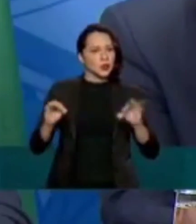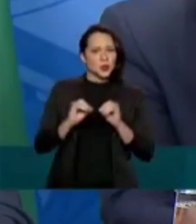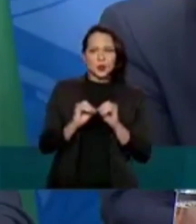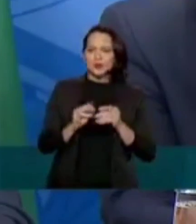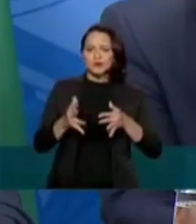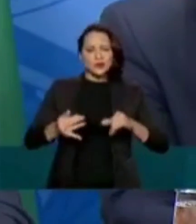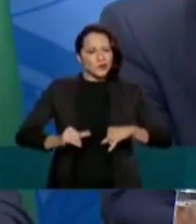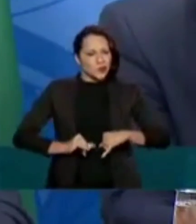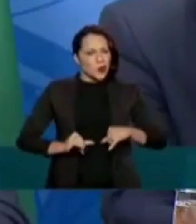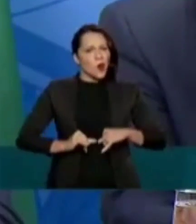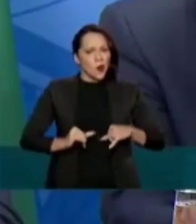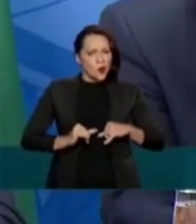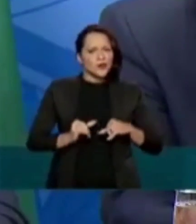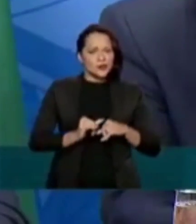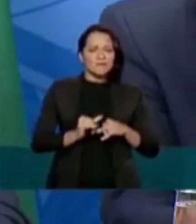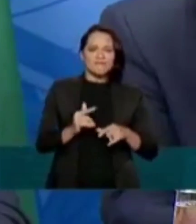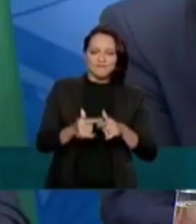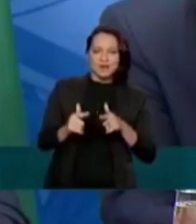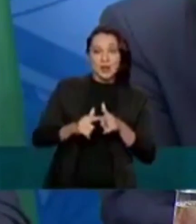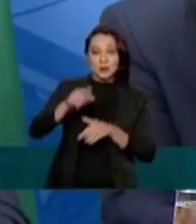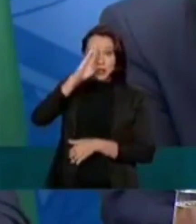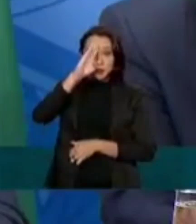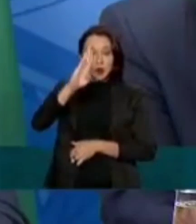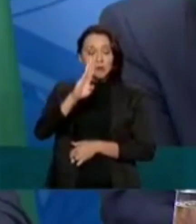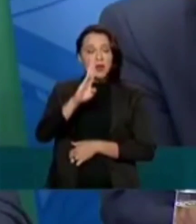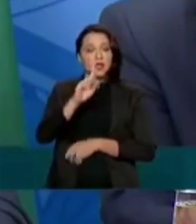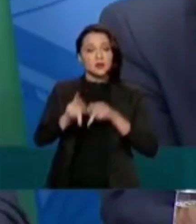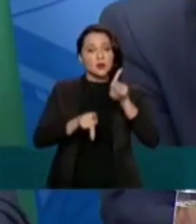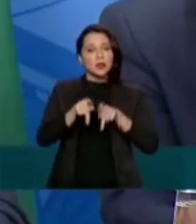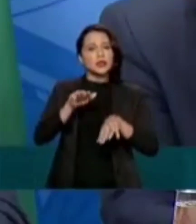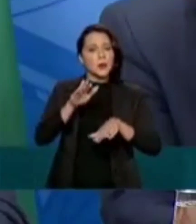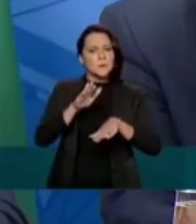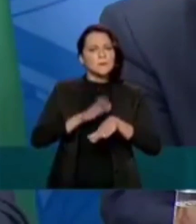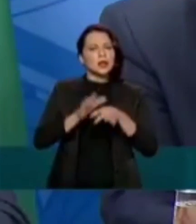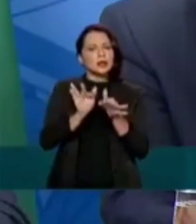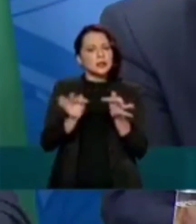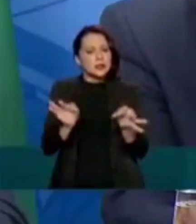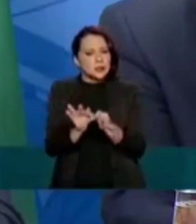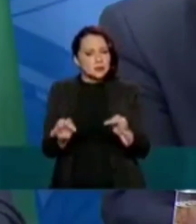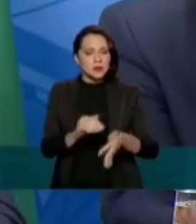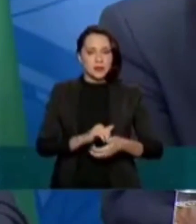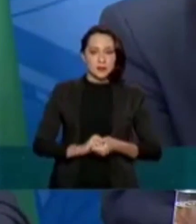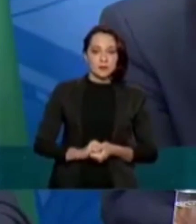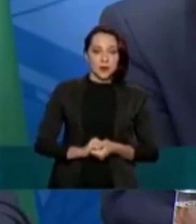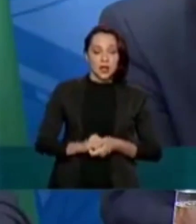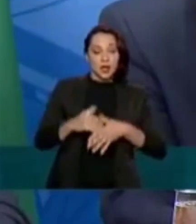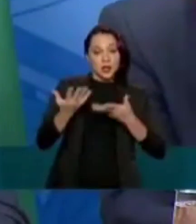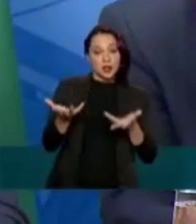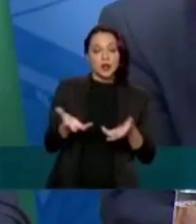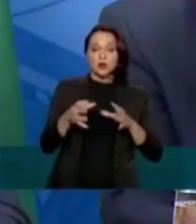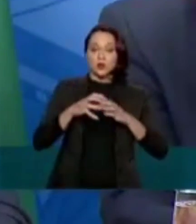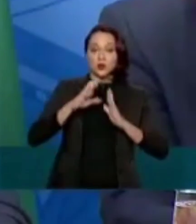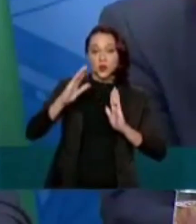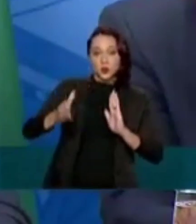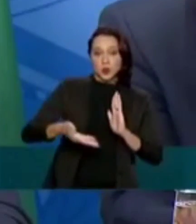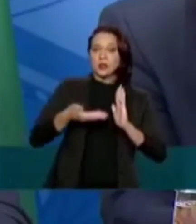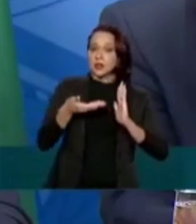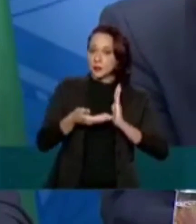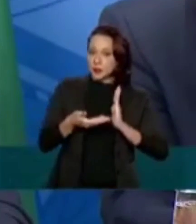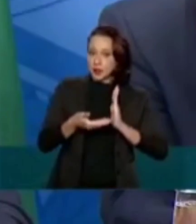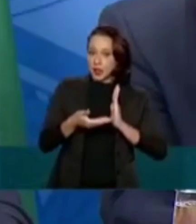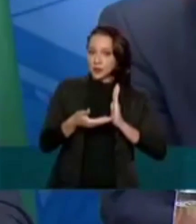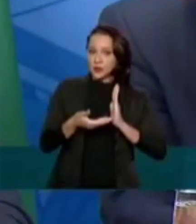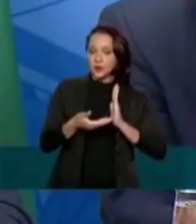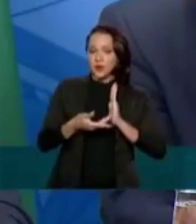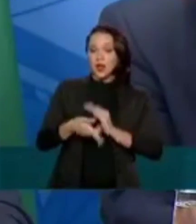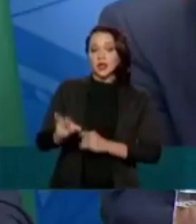sofrem, em especial os mais humildes. Então, a Câmara dos Deputados, o